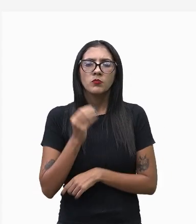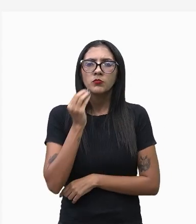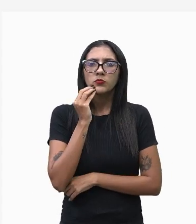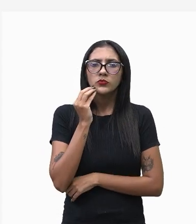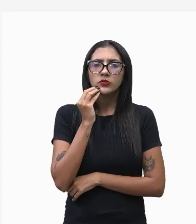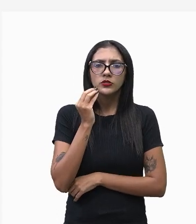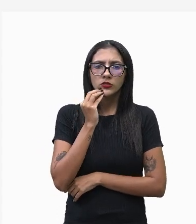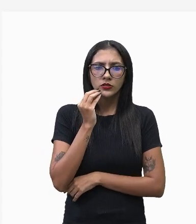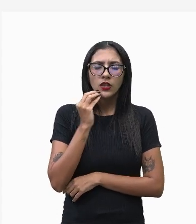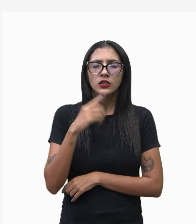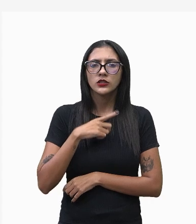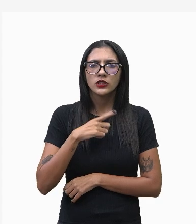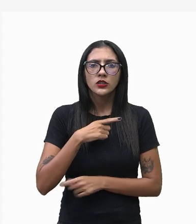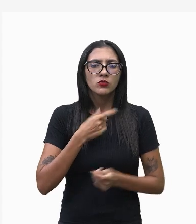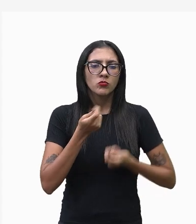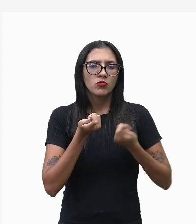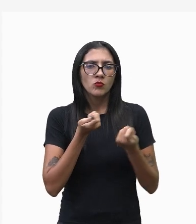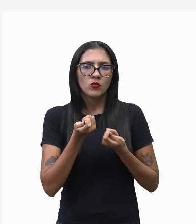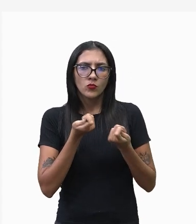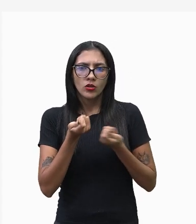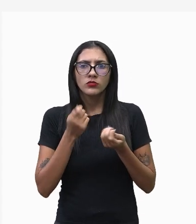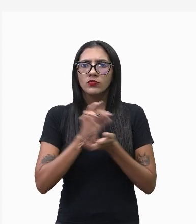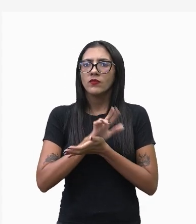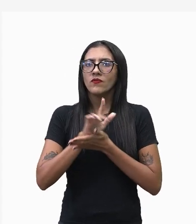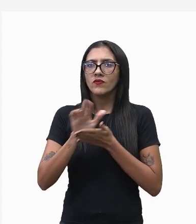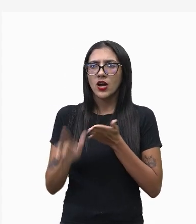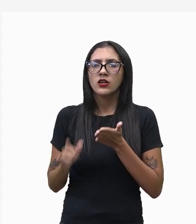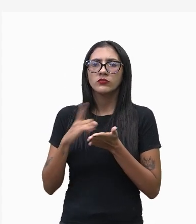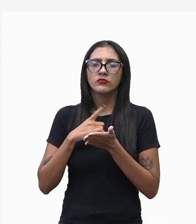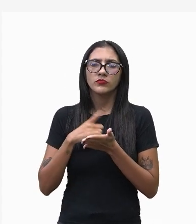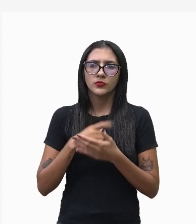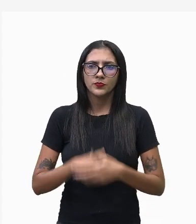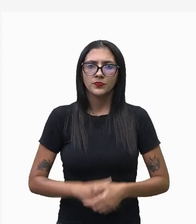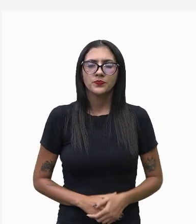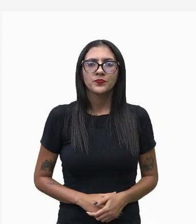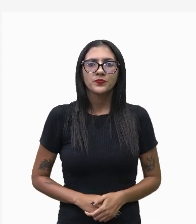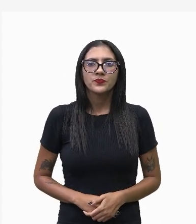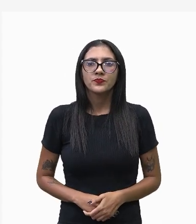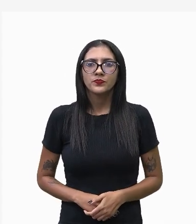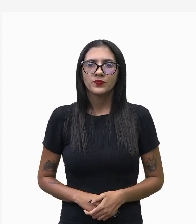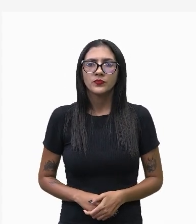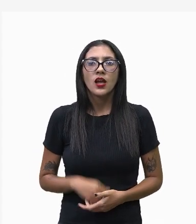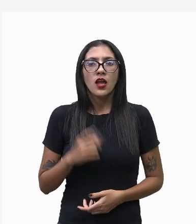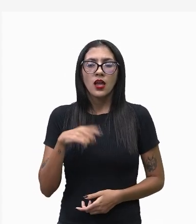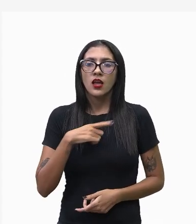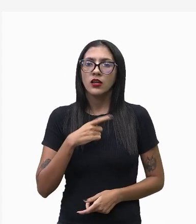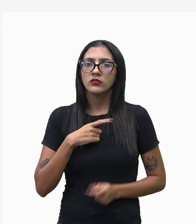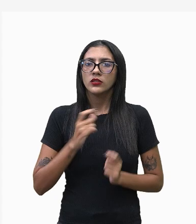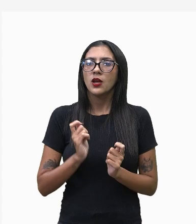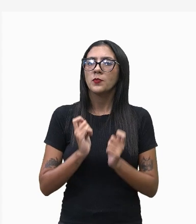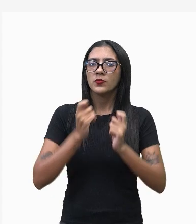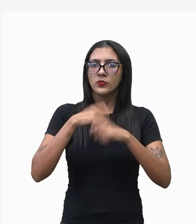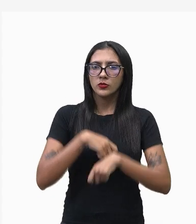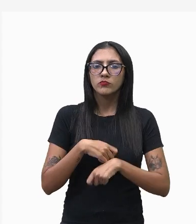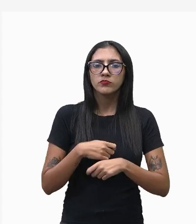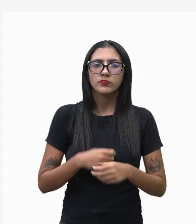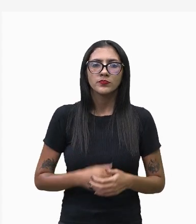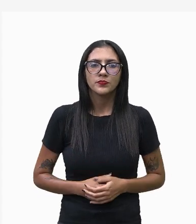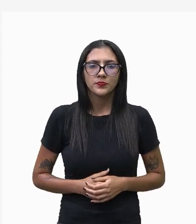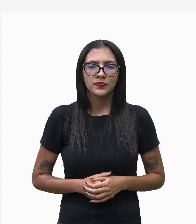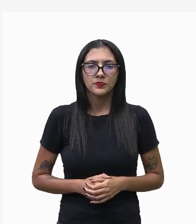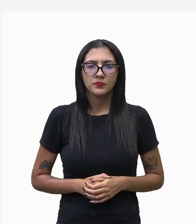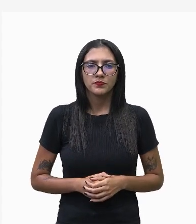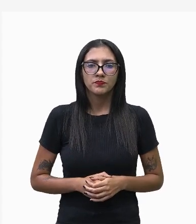tenhamos administradas diferentes unidades de conservação. Isso possibilita nessas múltiplas escalas que nós